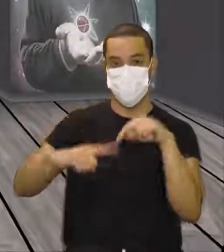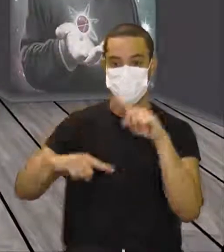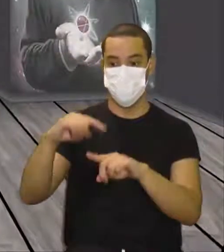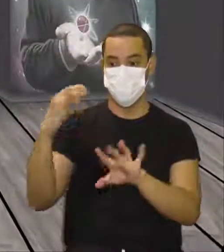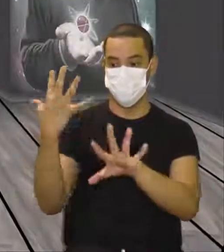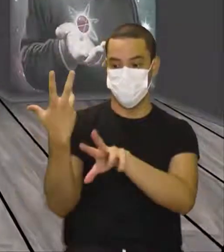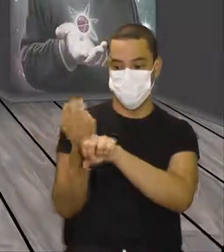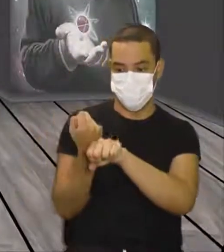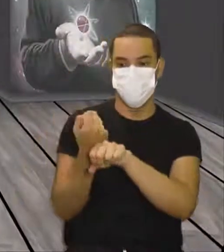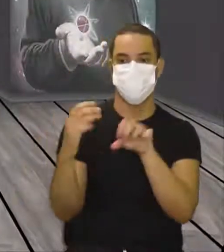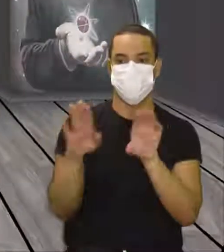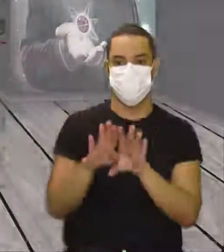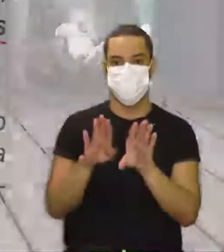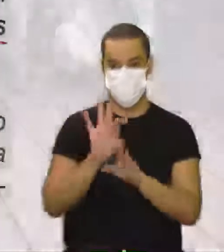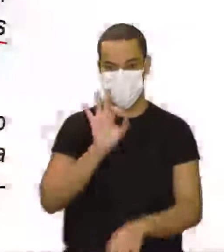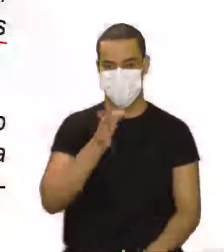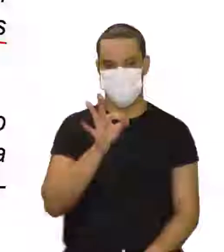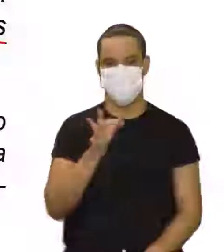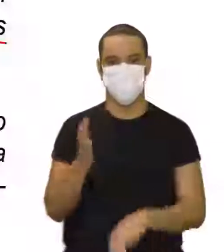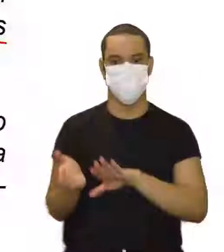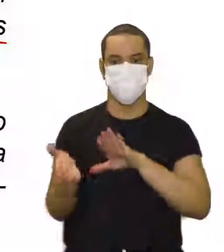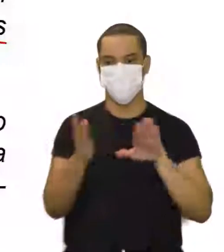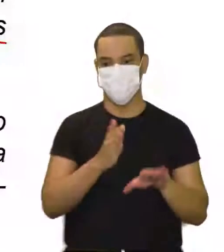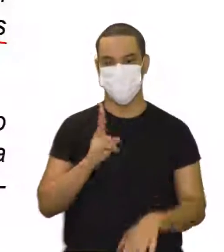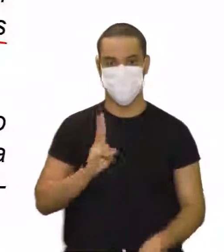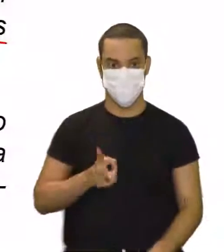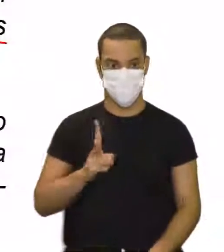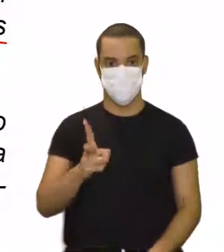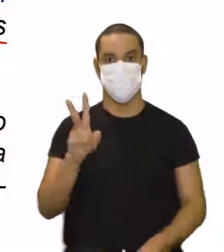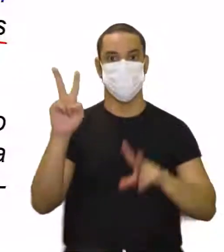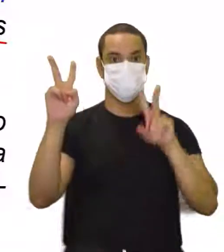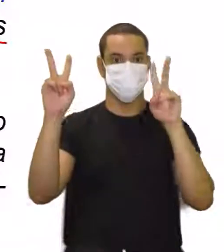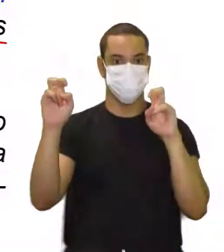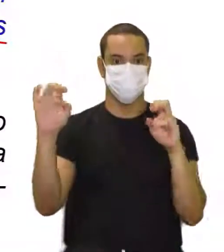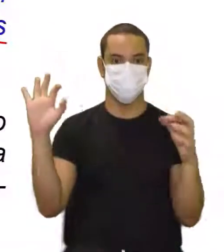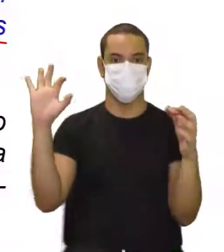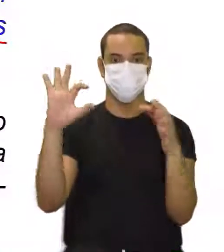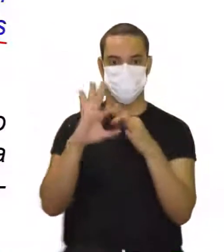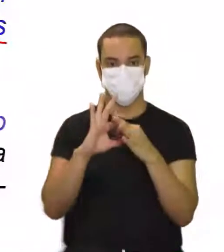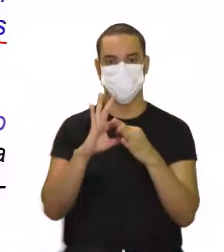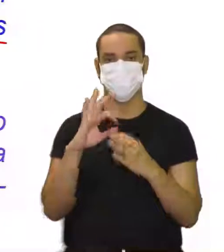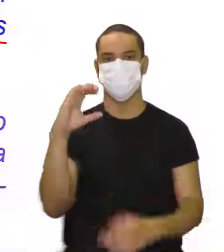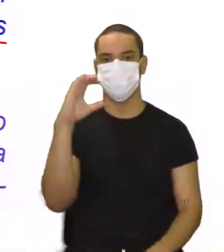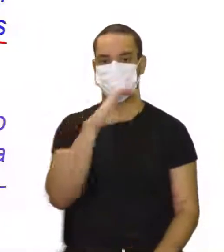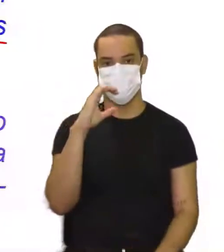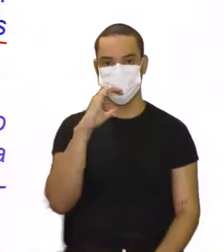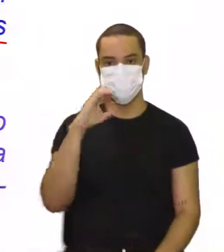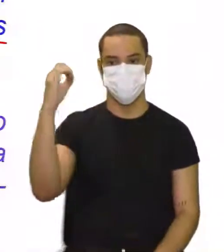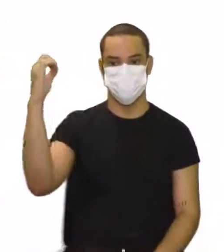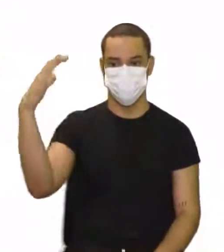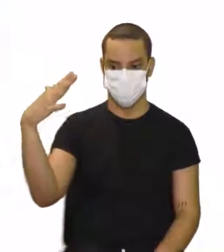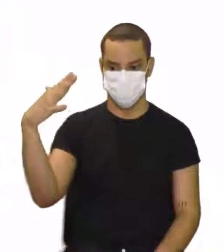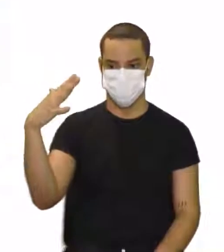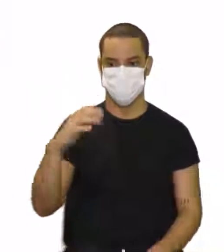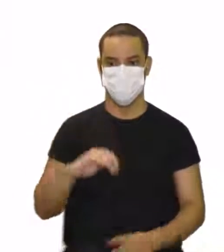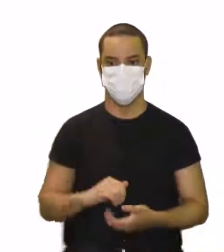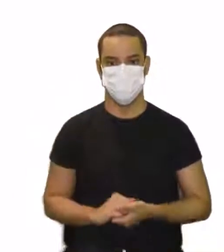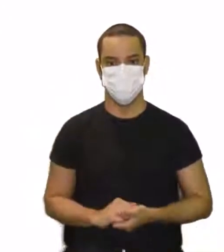certo? Então, vamos lá, continuando. Então, são assuntos aí relacionados com a velocidade da luz, né?